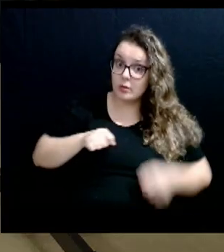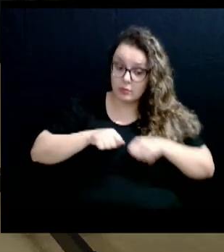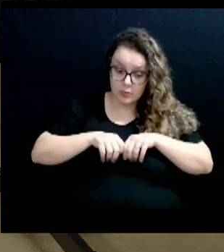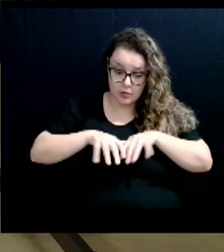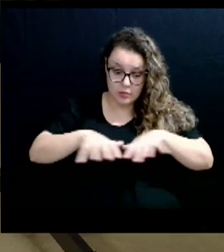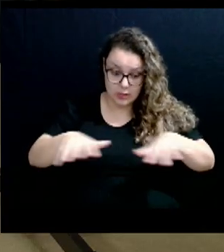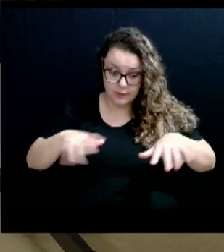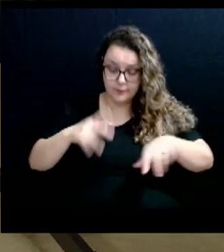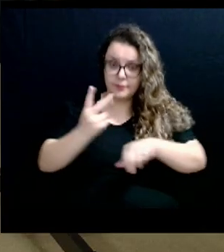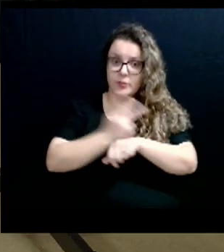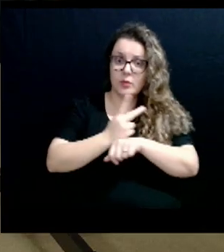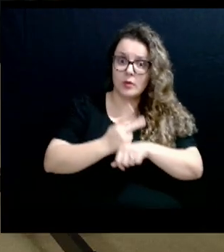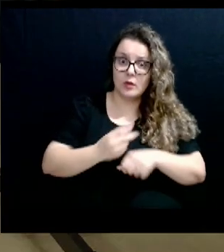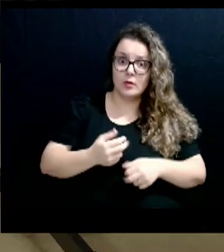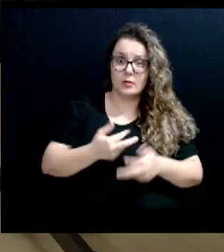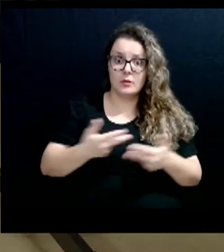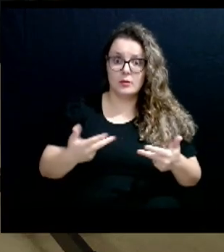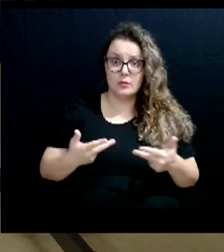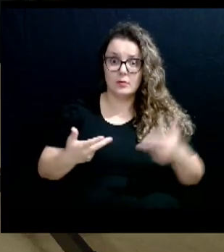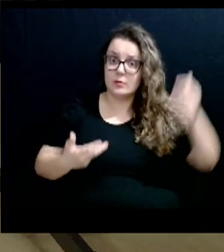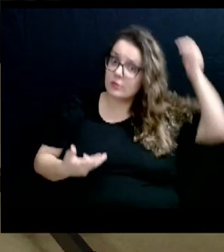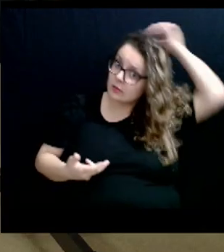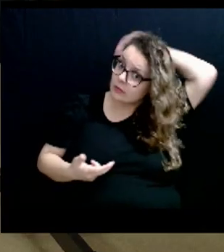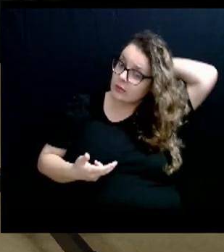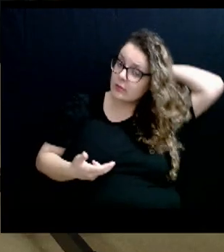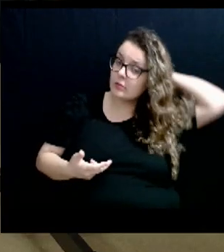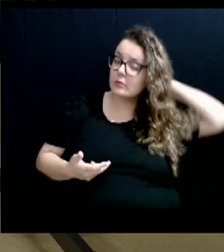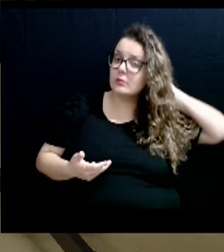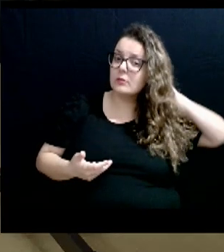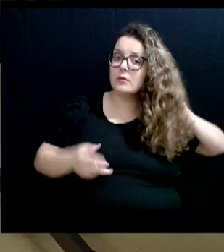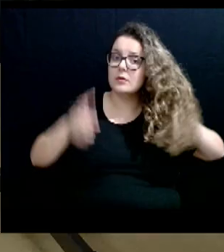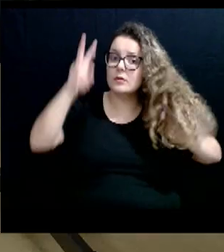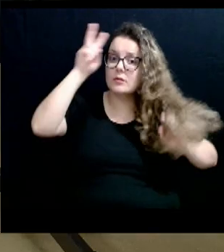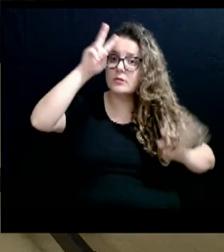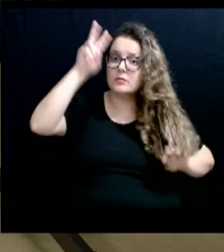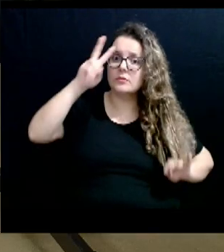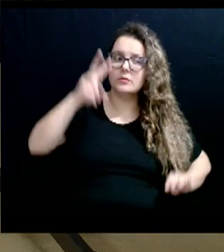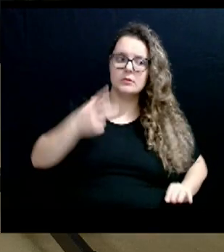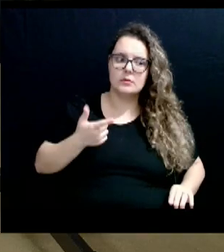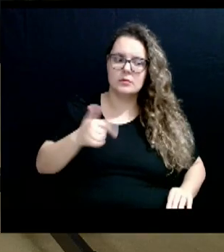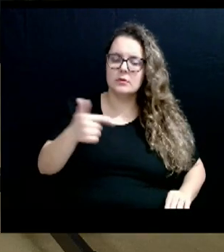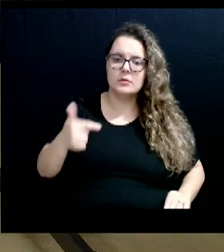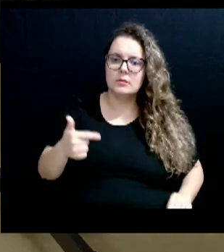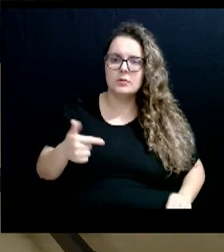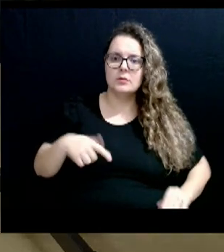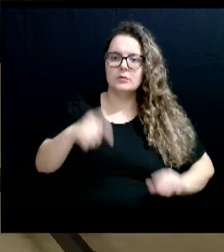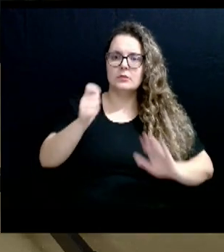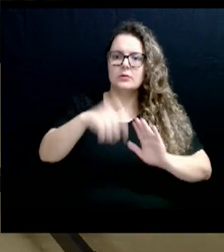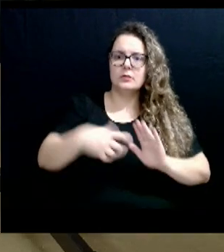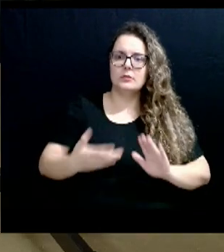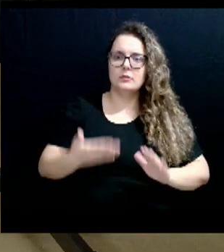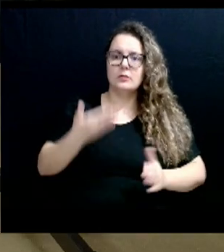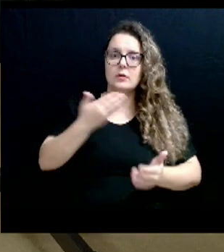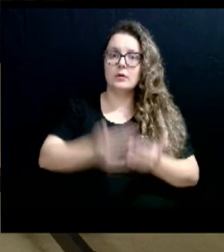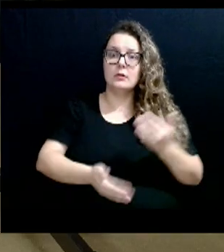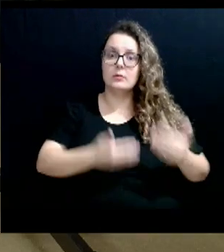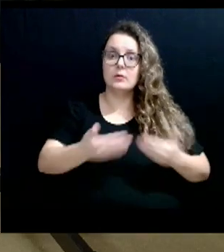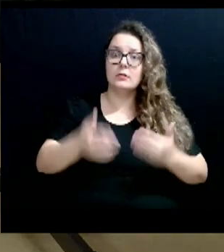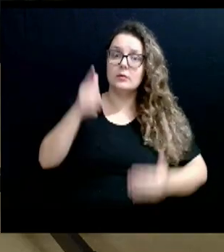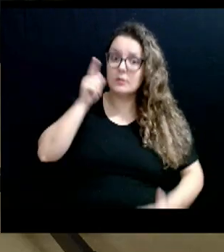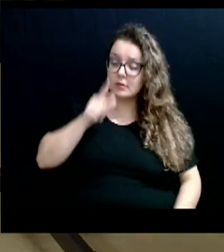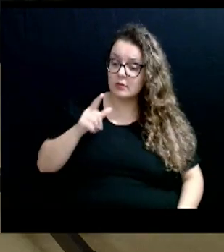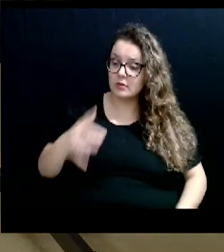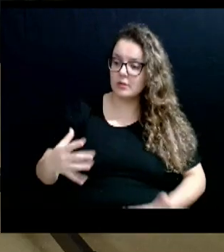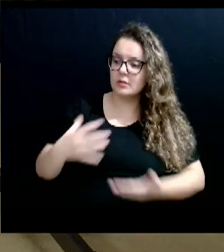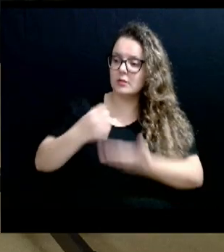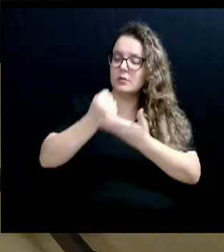trouxe coisas assim, fatos que a gente não tem nem registro disso, se perdeu e você conseguiu resgatar. Conta pra